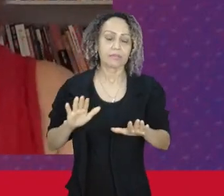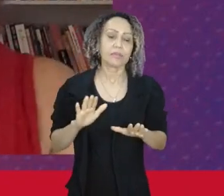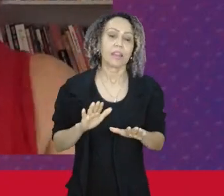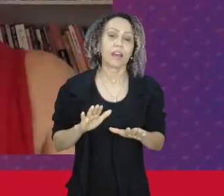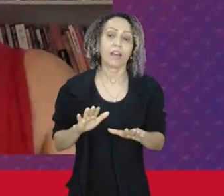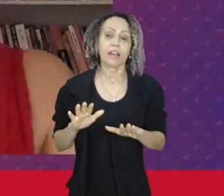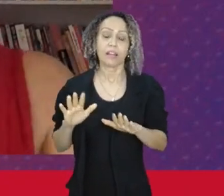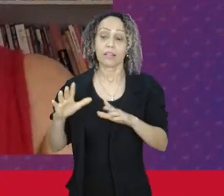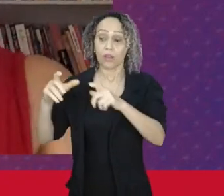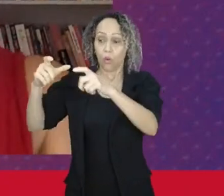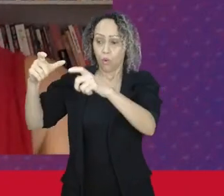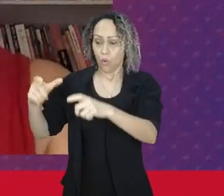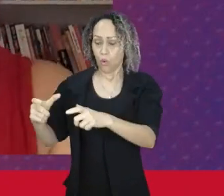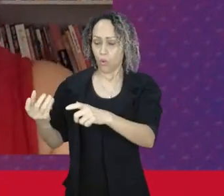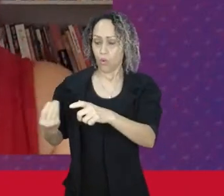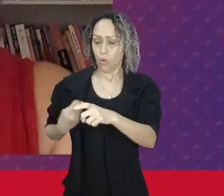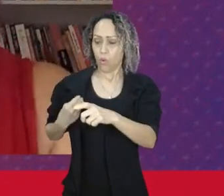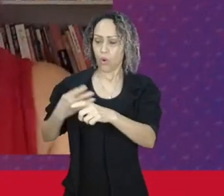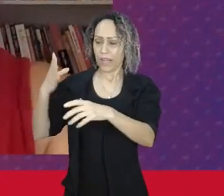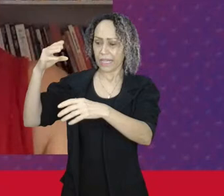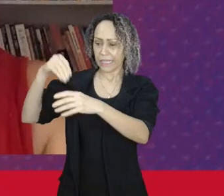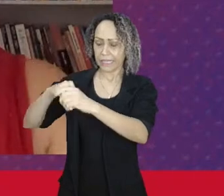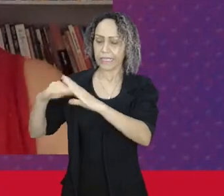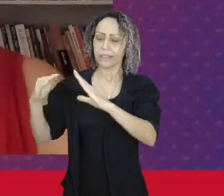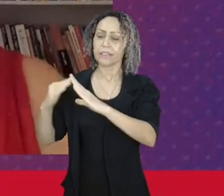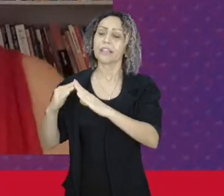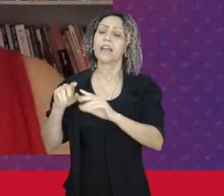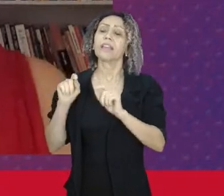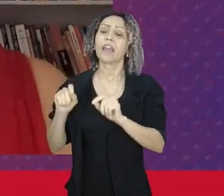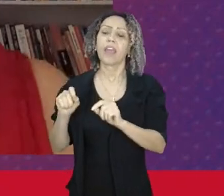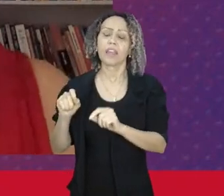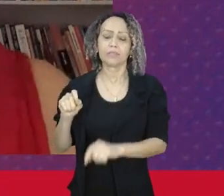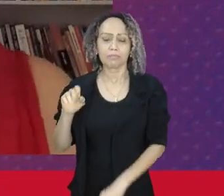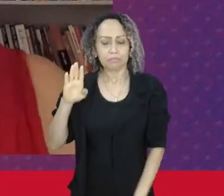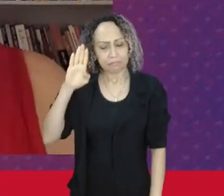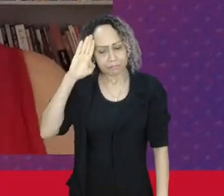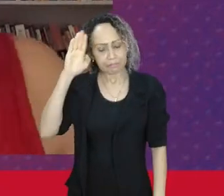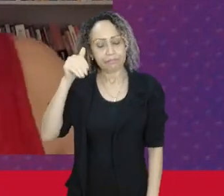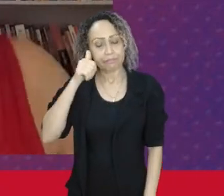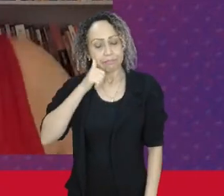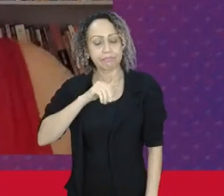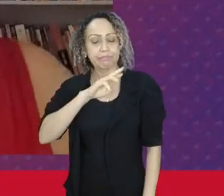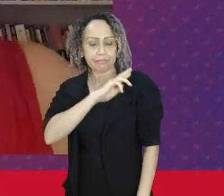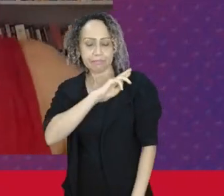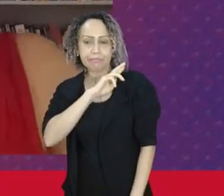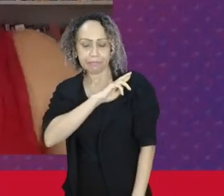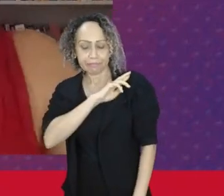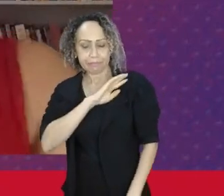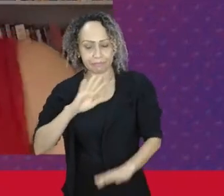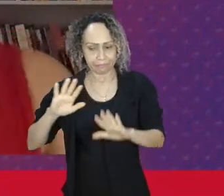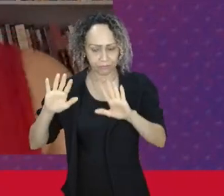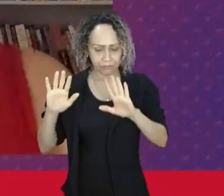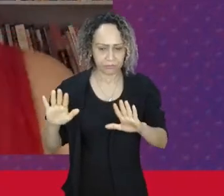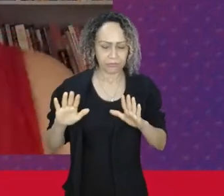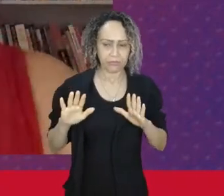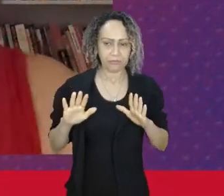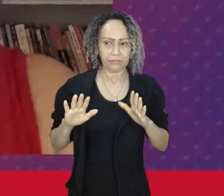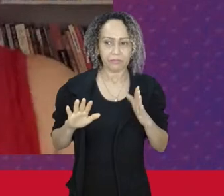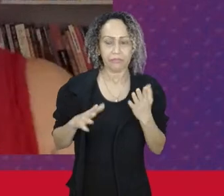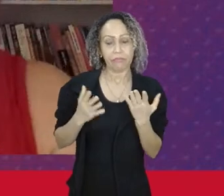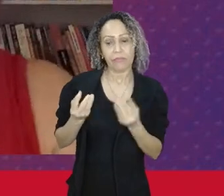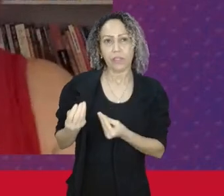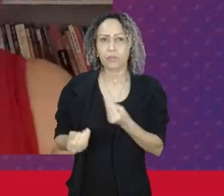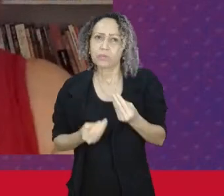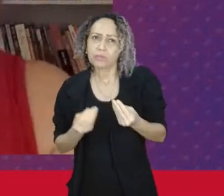doméstico com a mulher. Obviamente, a gente sabe que essas experiências, elas são diferenciadas pelos tipos